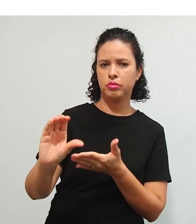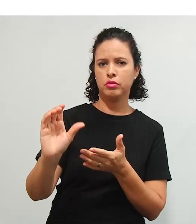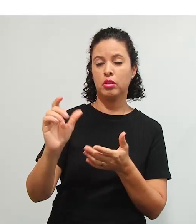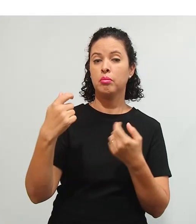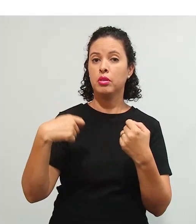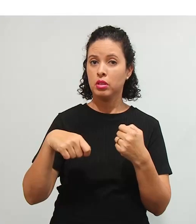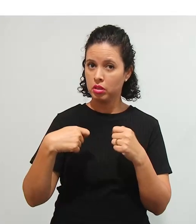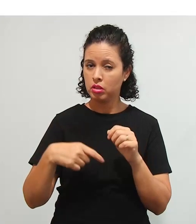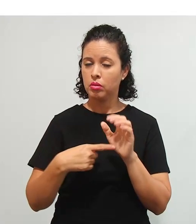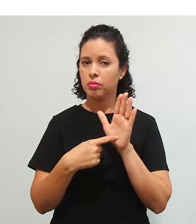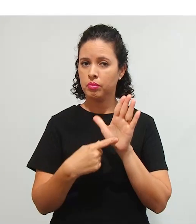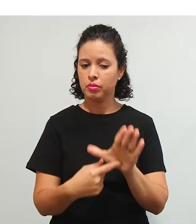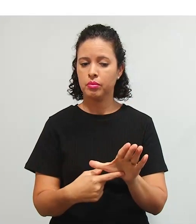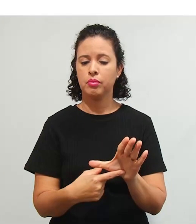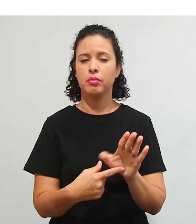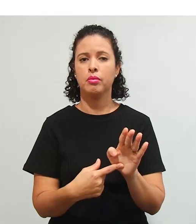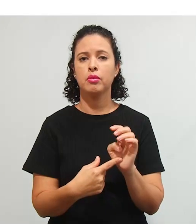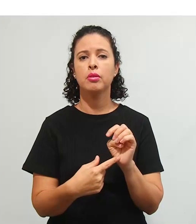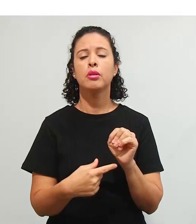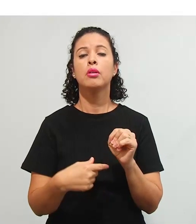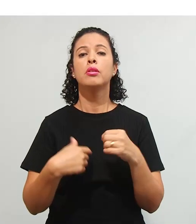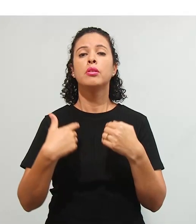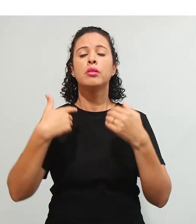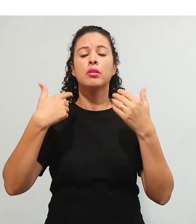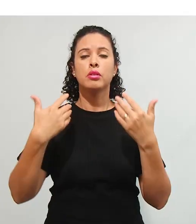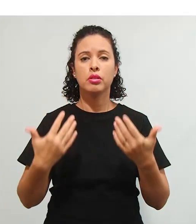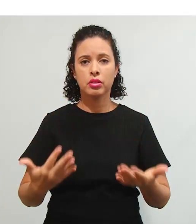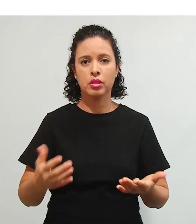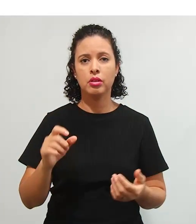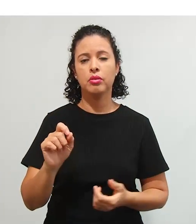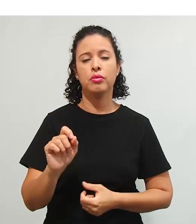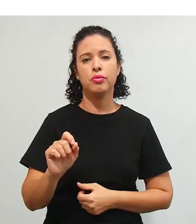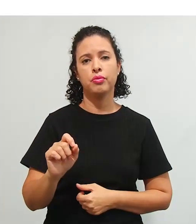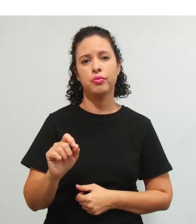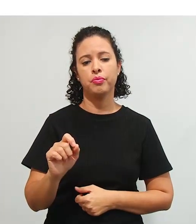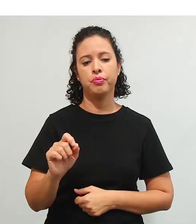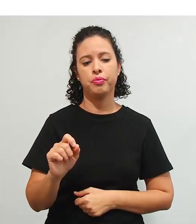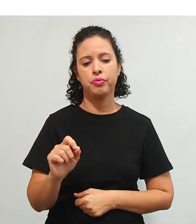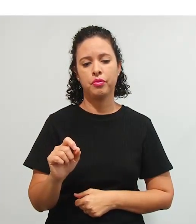recursos. Então o ente federado, quando for